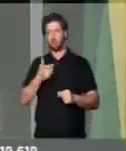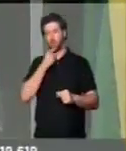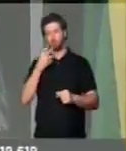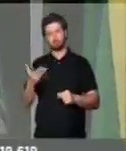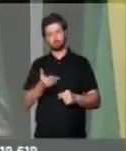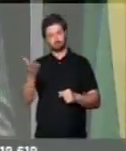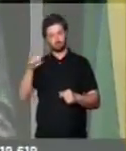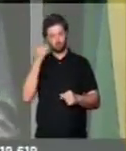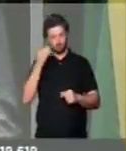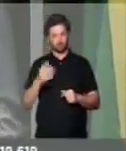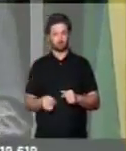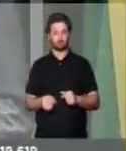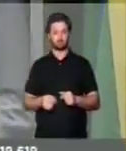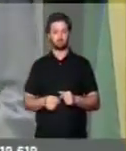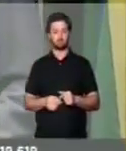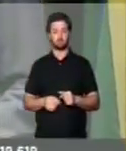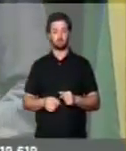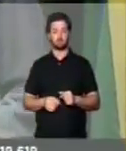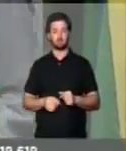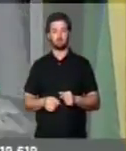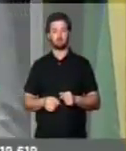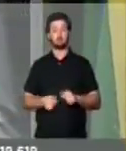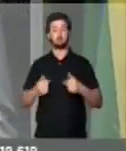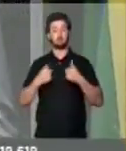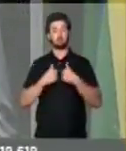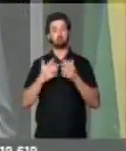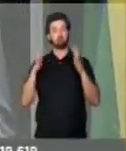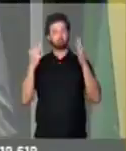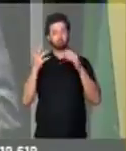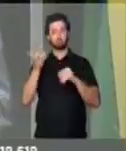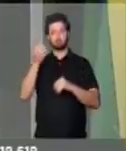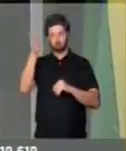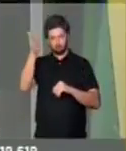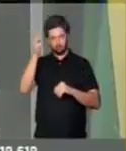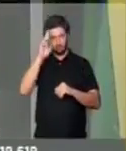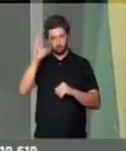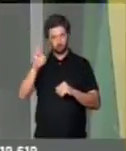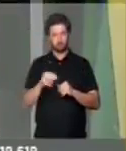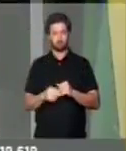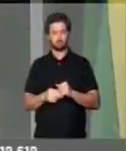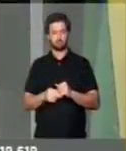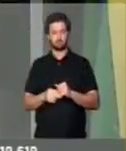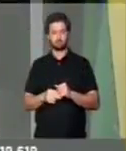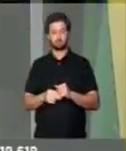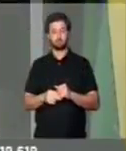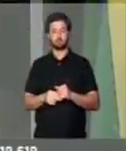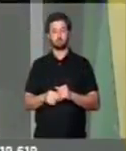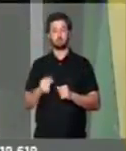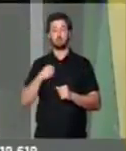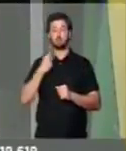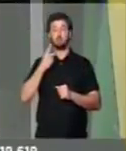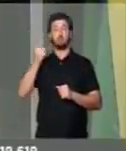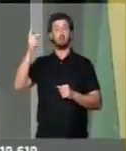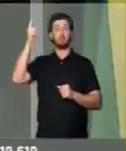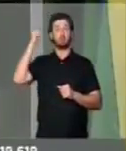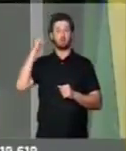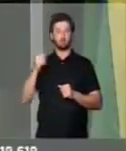de deputado. Muito obrigado, deputado. Eu queria parabenizar Vossa Excelência, já queria fazer isso há muito